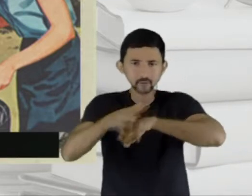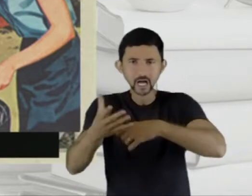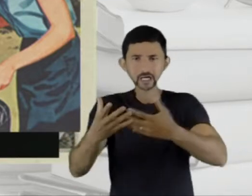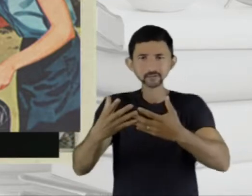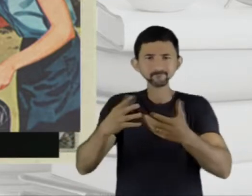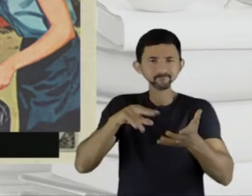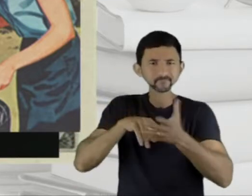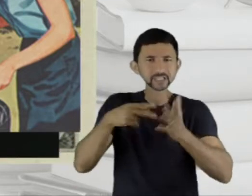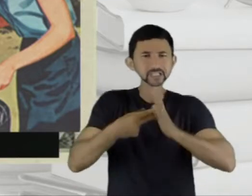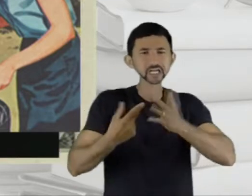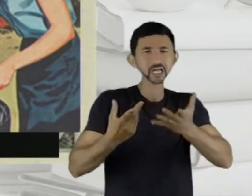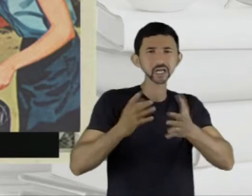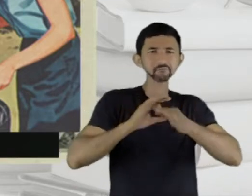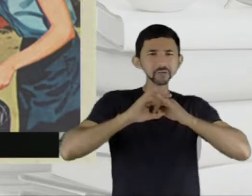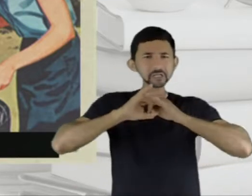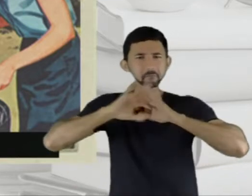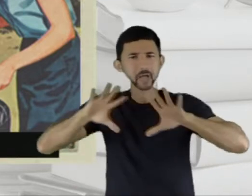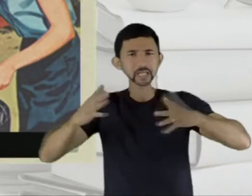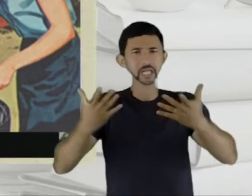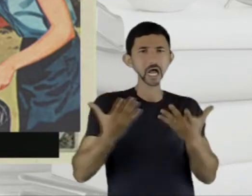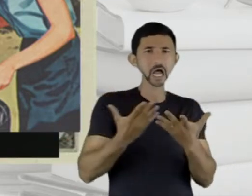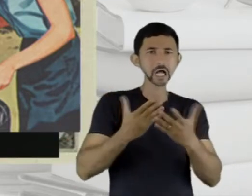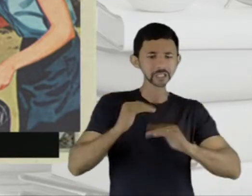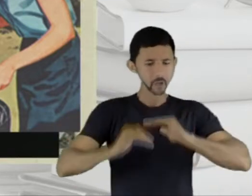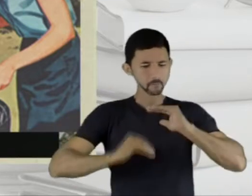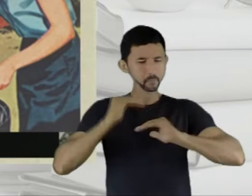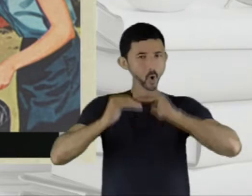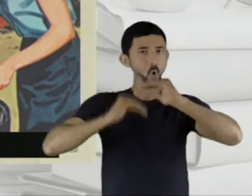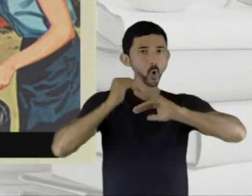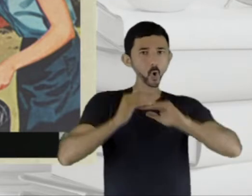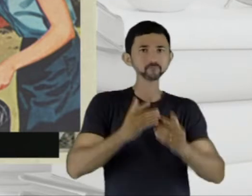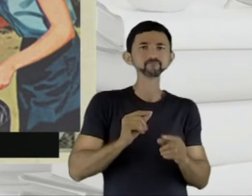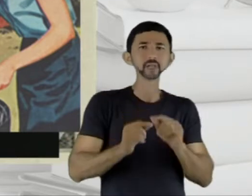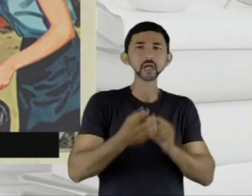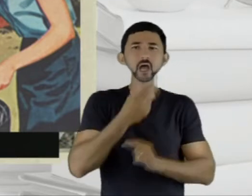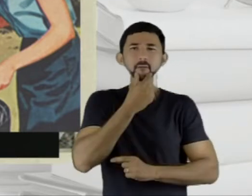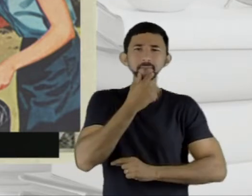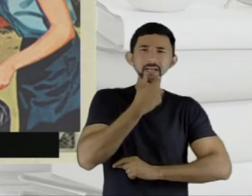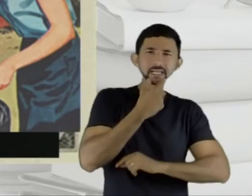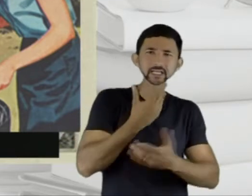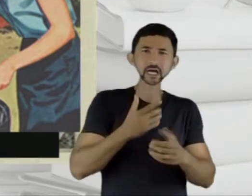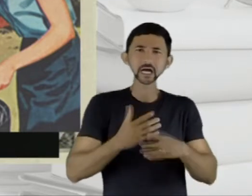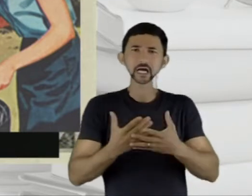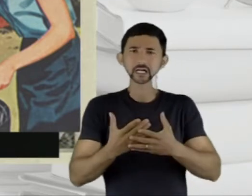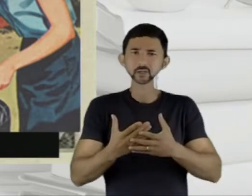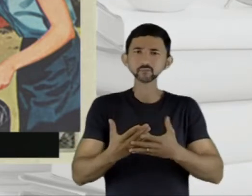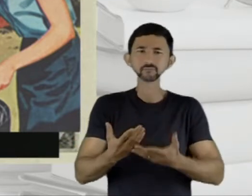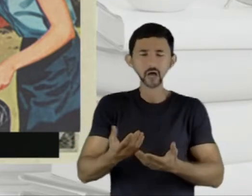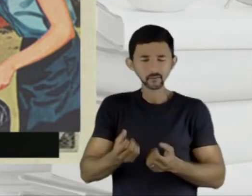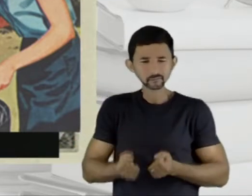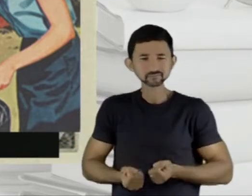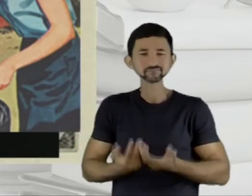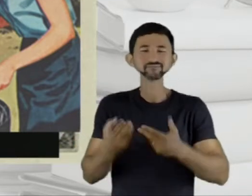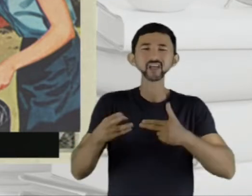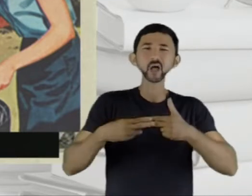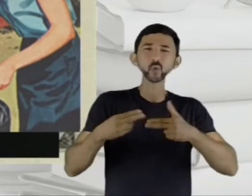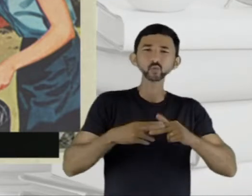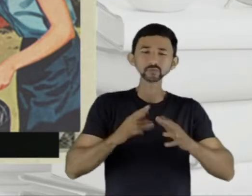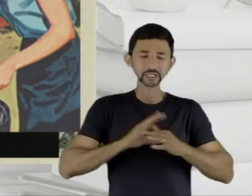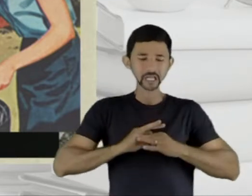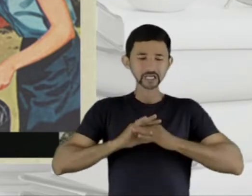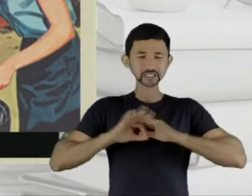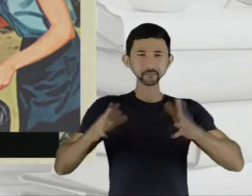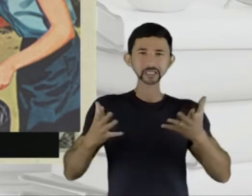liberdade, como sinônimo de progresso. Por quê? Porque os americanos, naquele momento, eles estavam desfrutando dessa